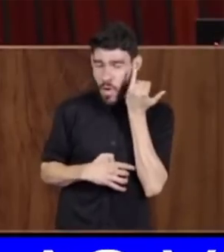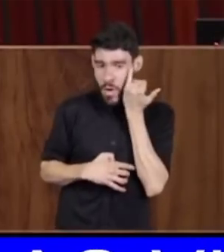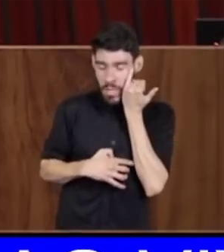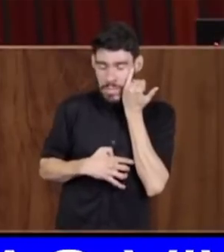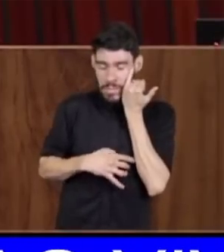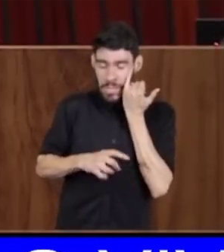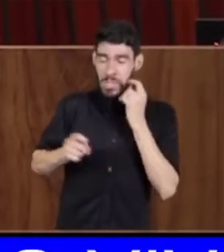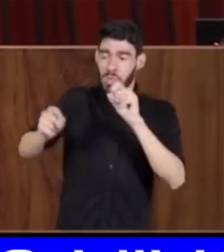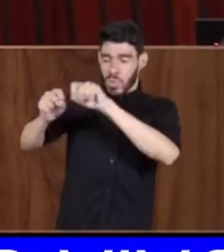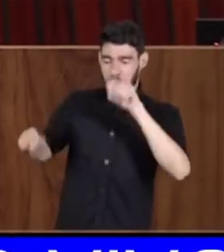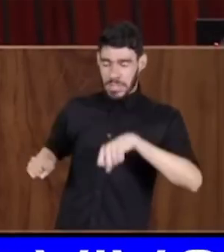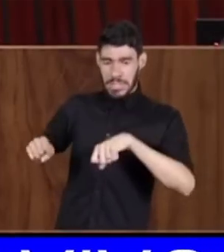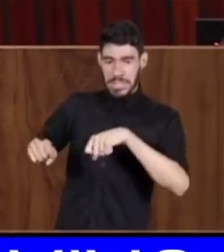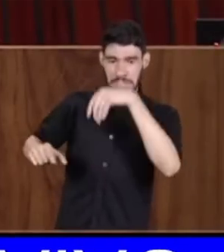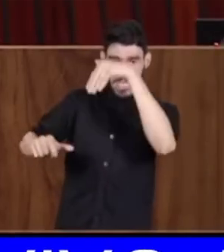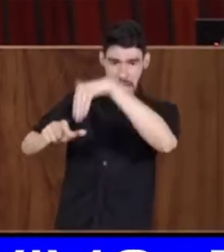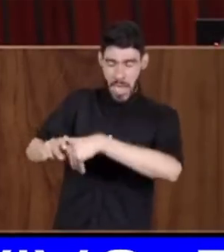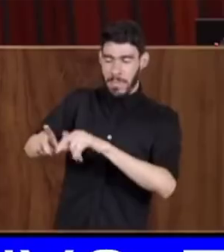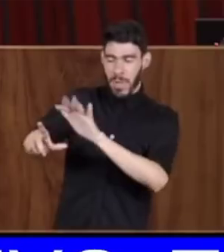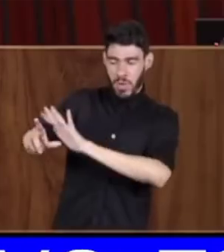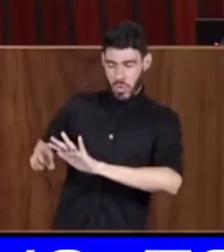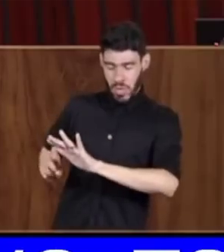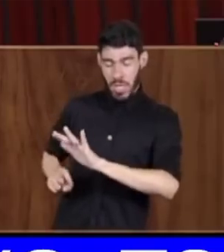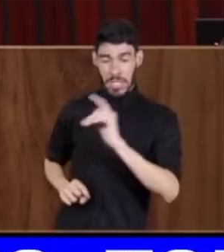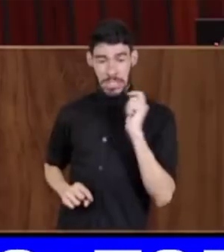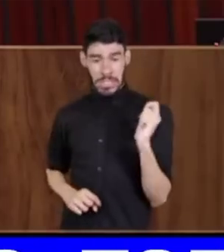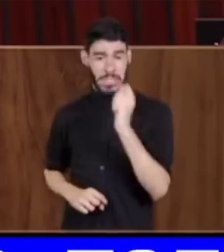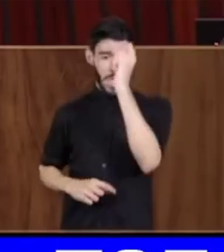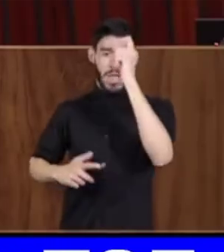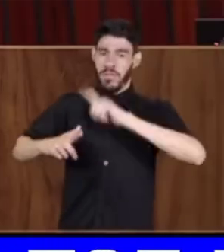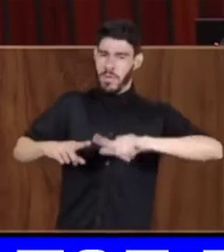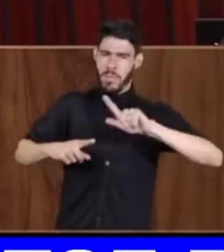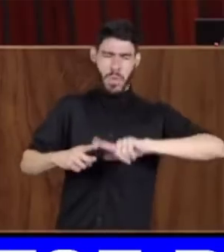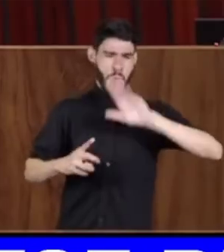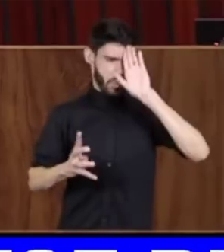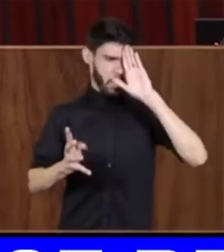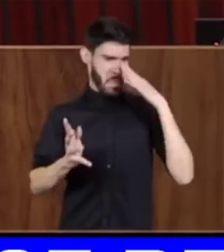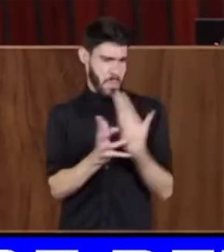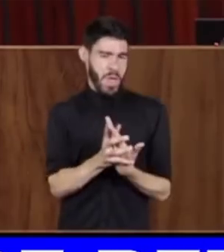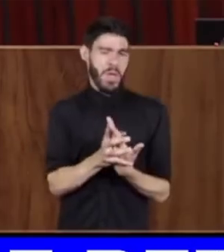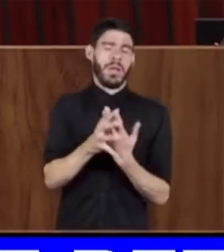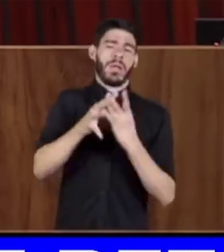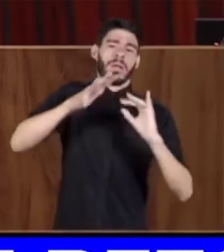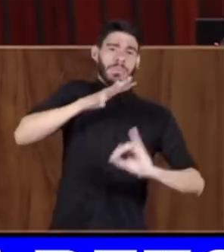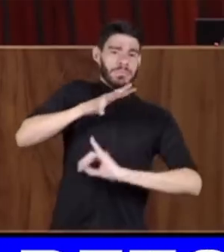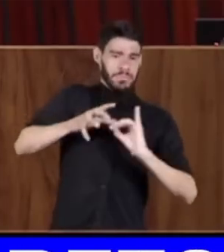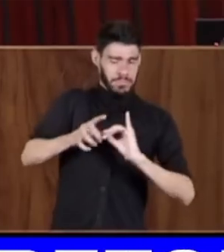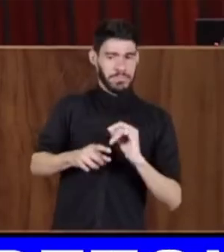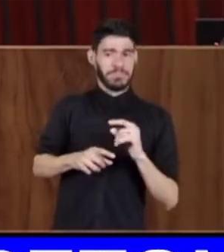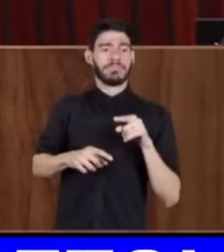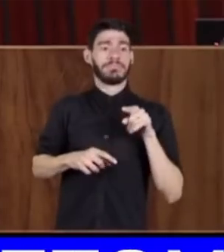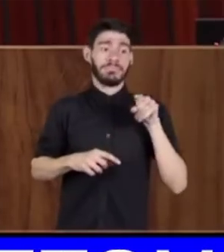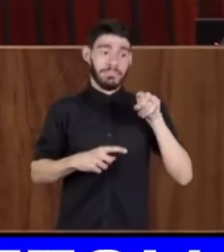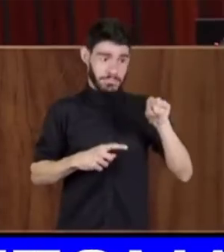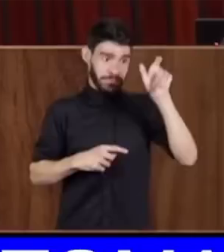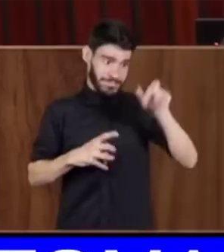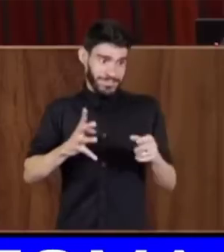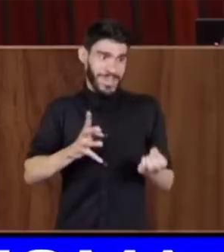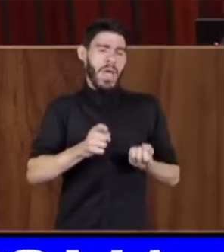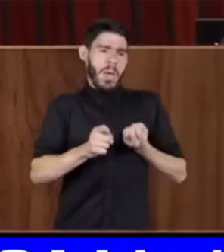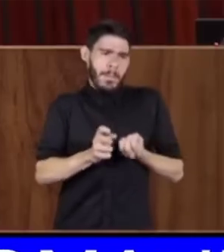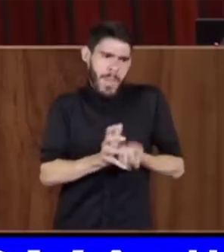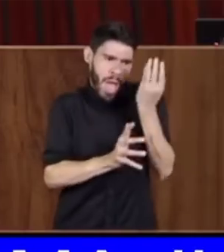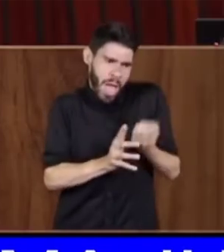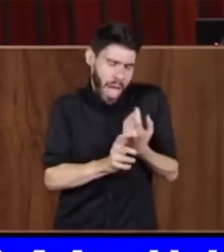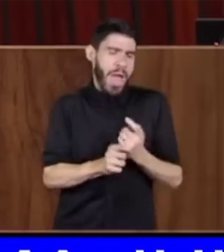torno do sistema eletrônico de votação e a grave crise de confiança institucional por ele gerado deve ser